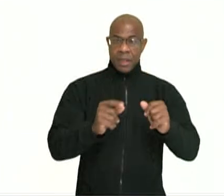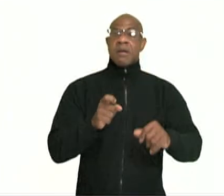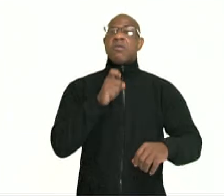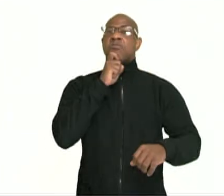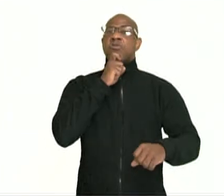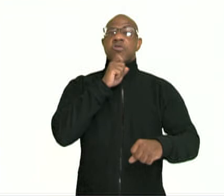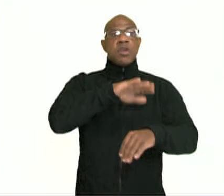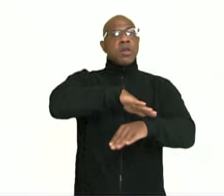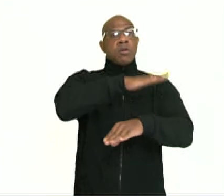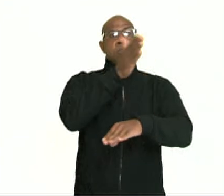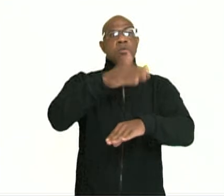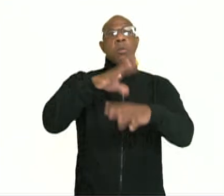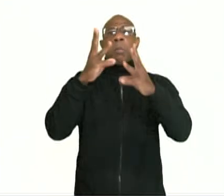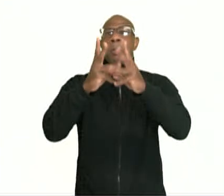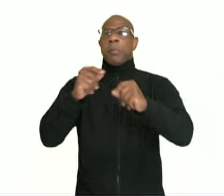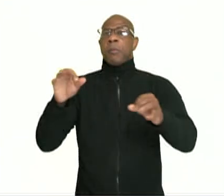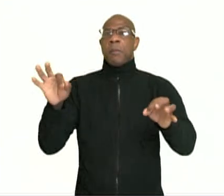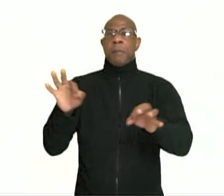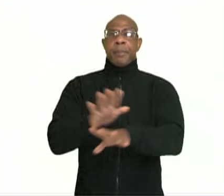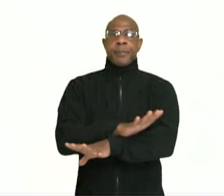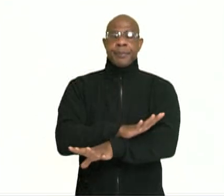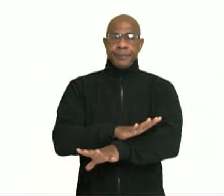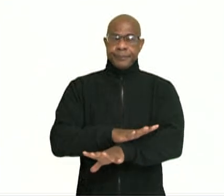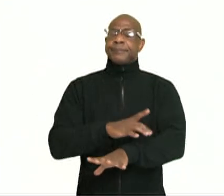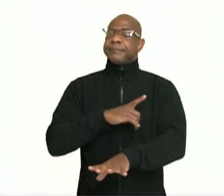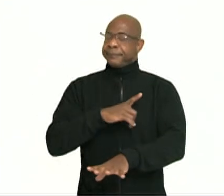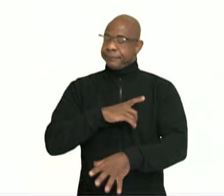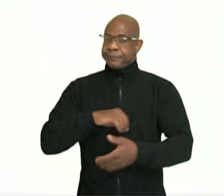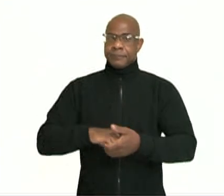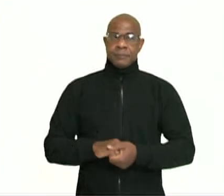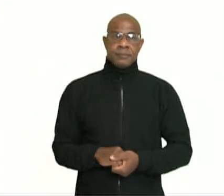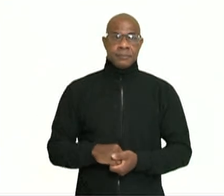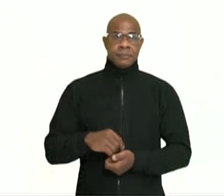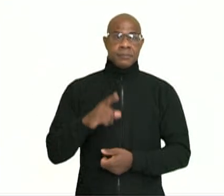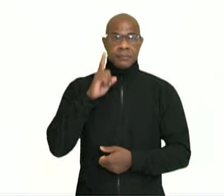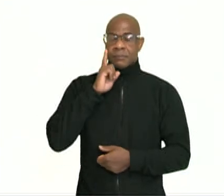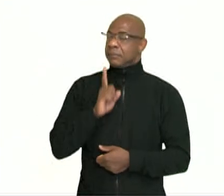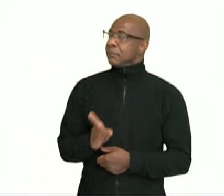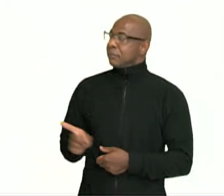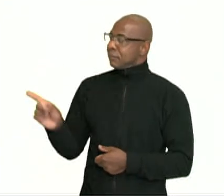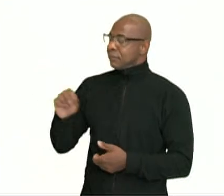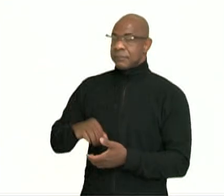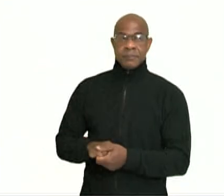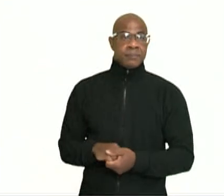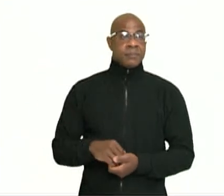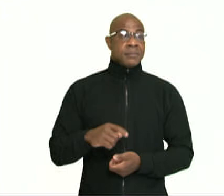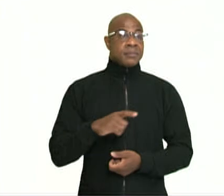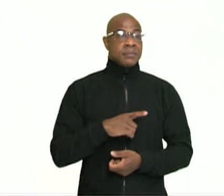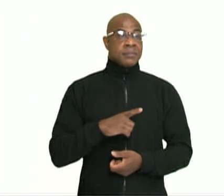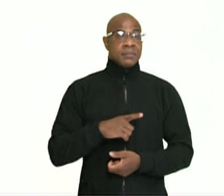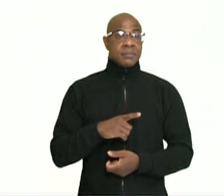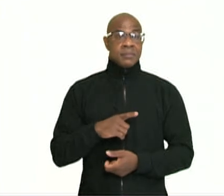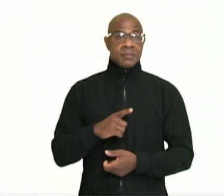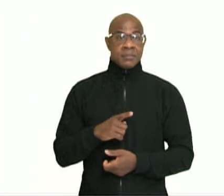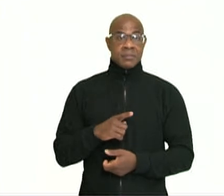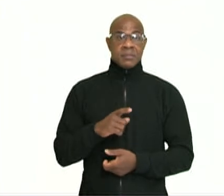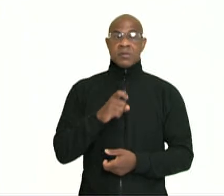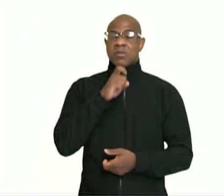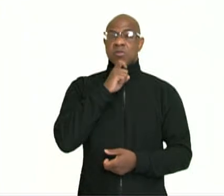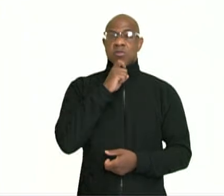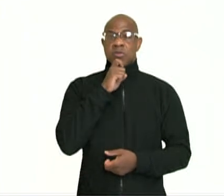marinho, 95% dos mais antigos e espessos que se encontravam no Ártico